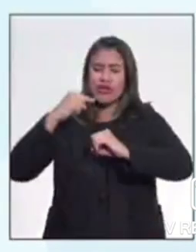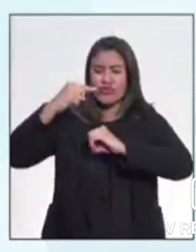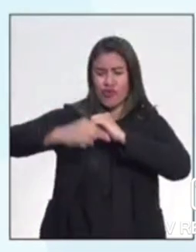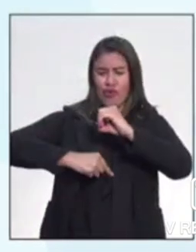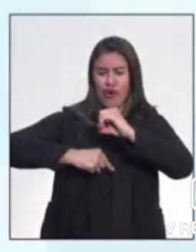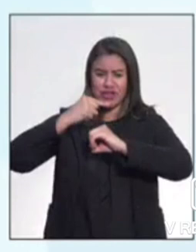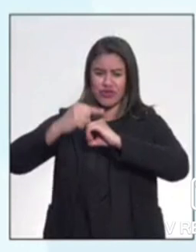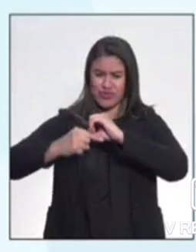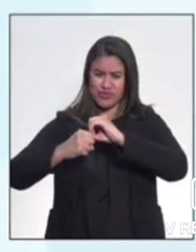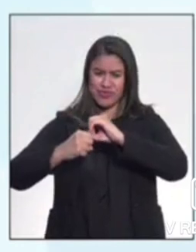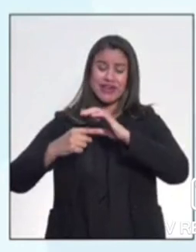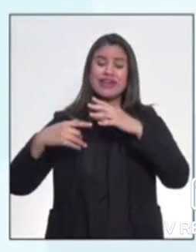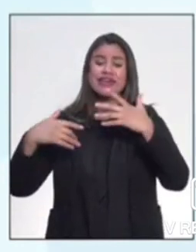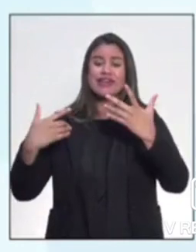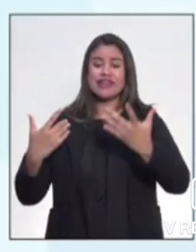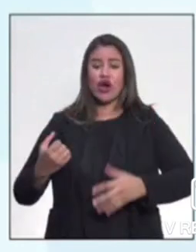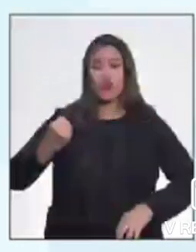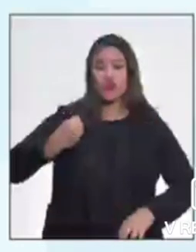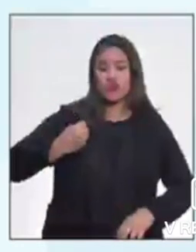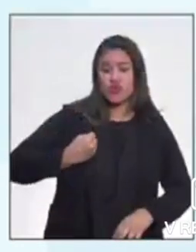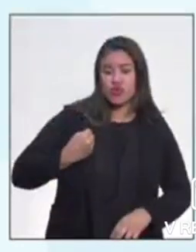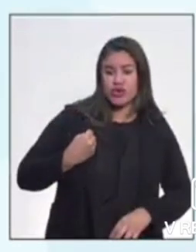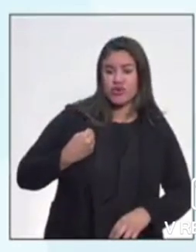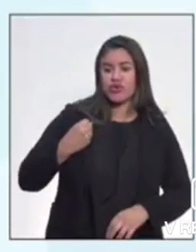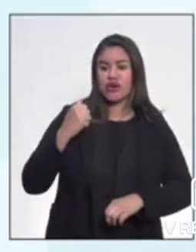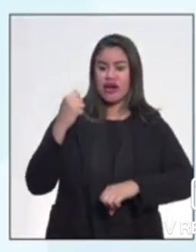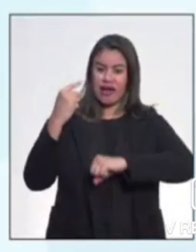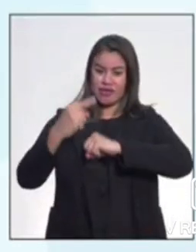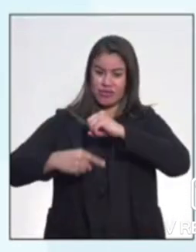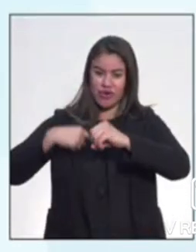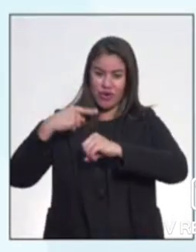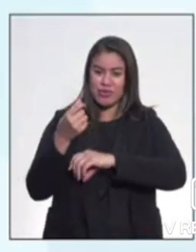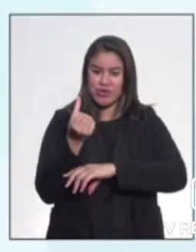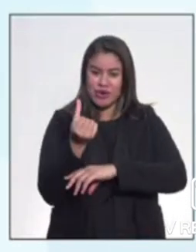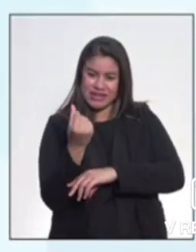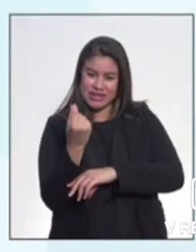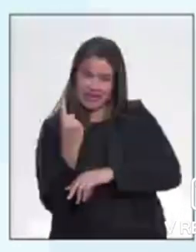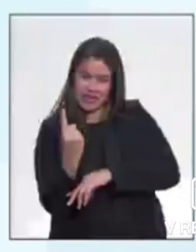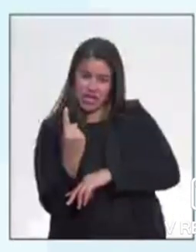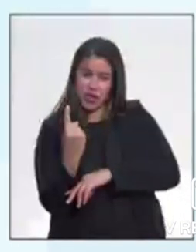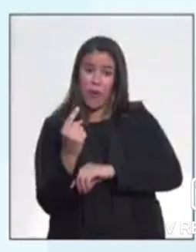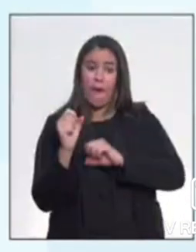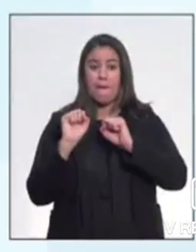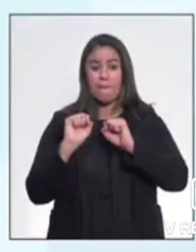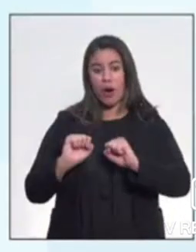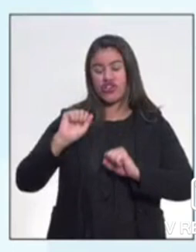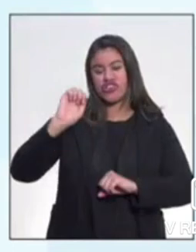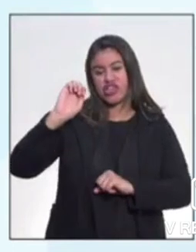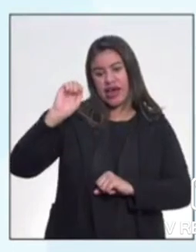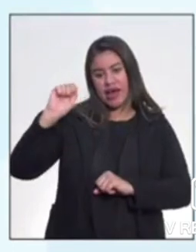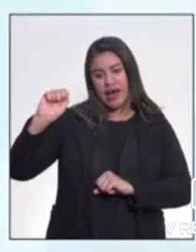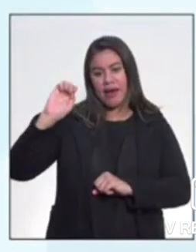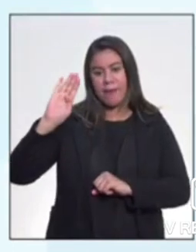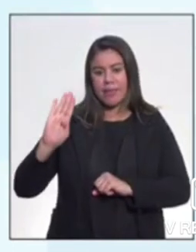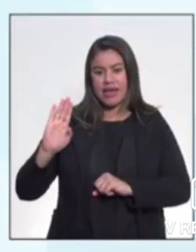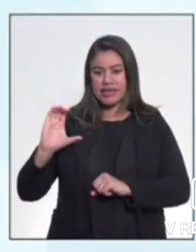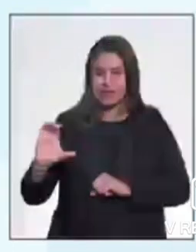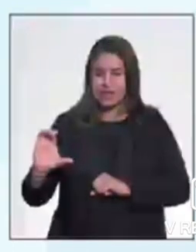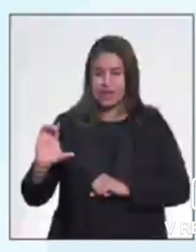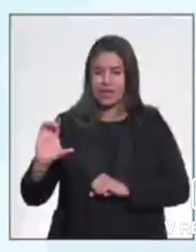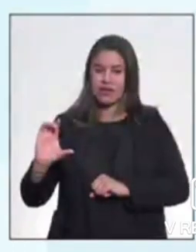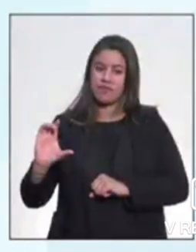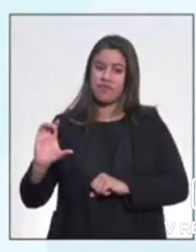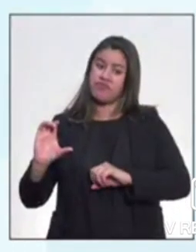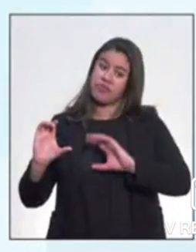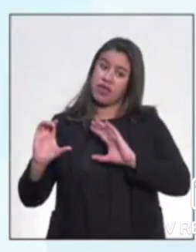número atômico? 61. Então, pode ser o item A, B ou C. Então, já descartei